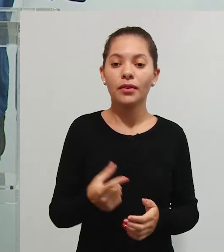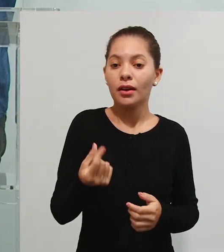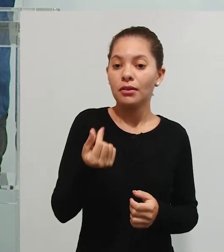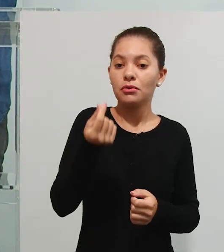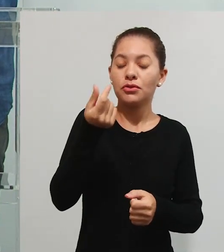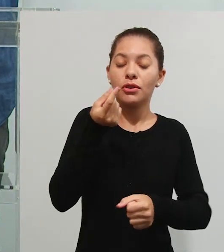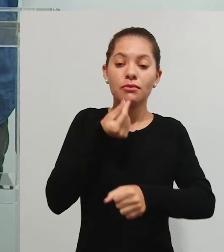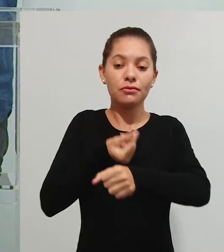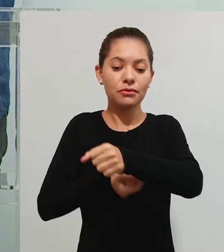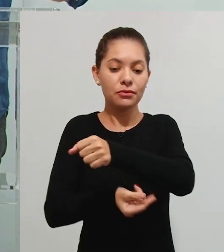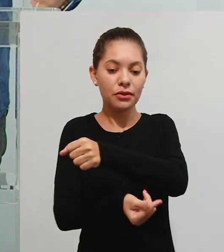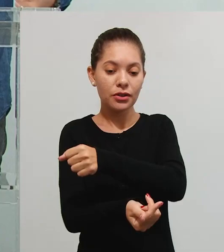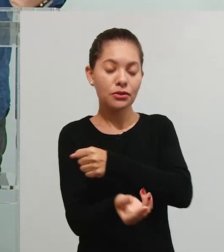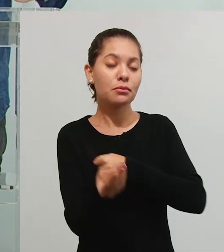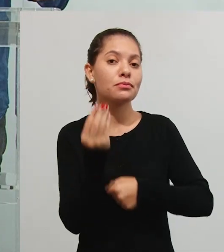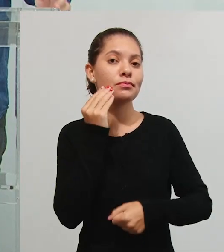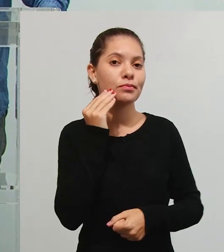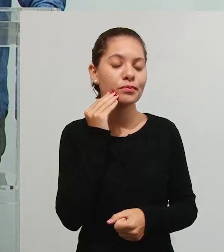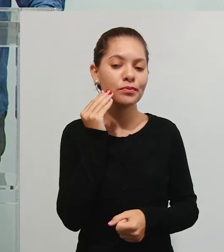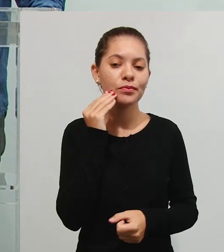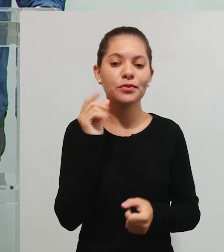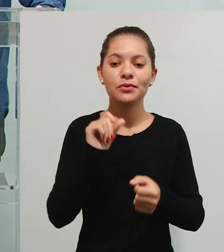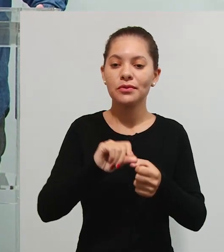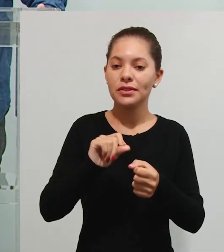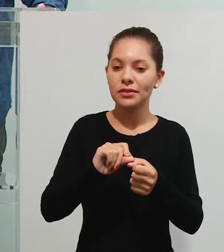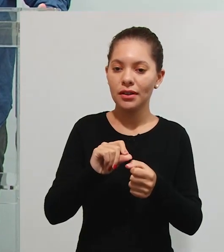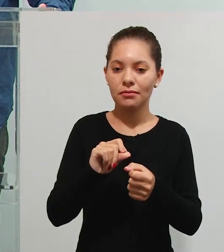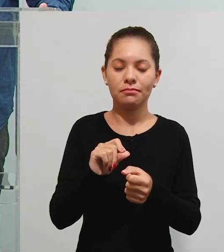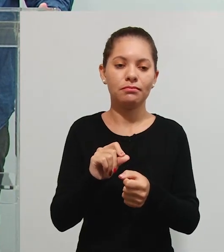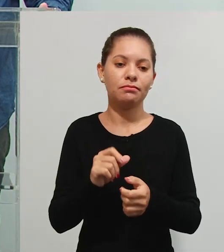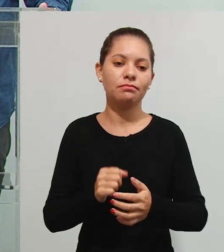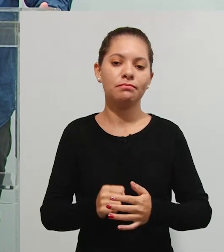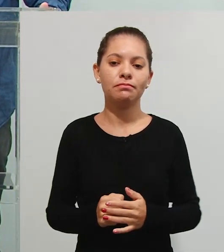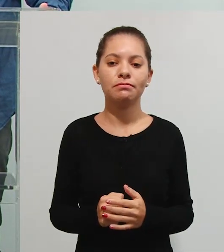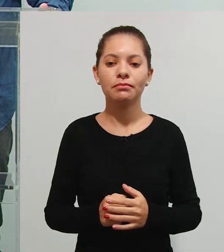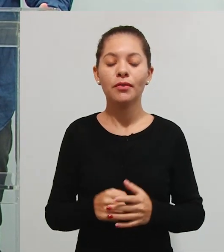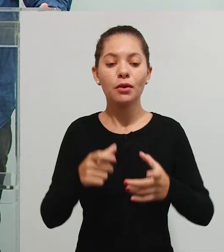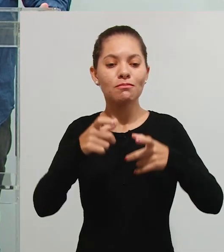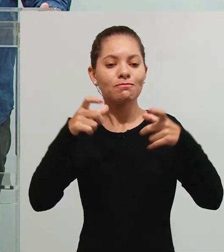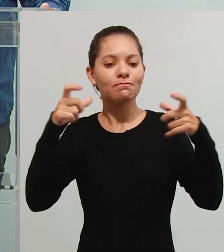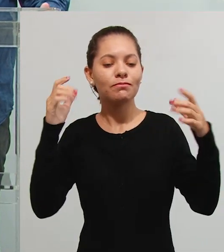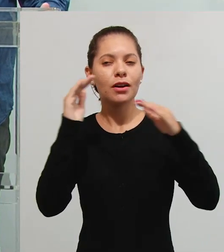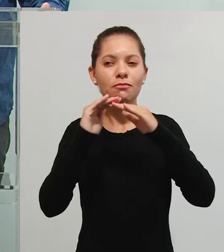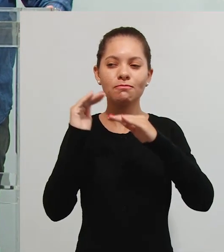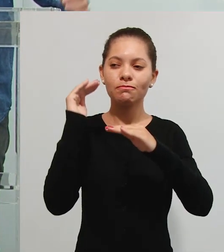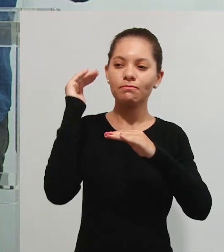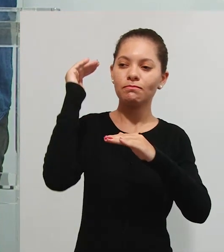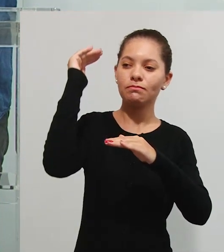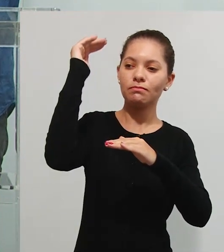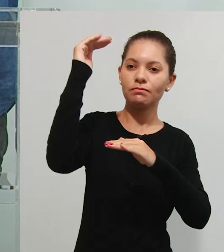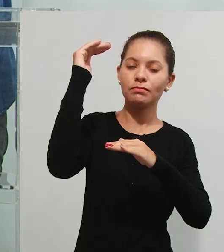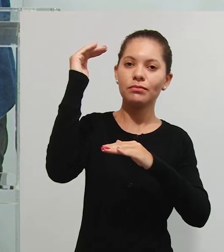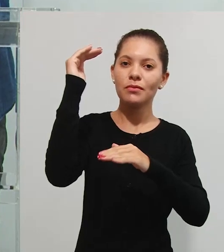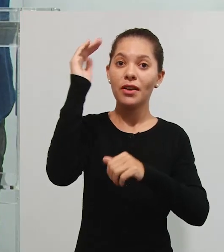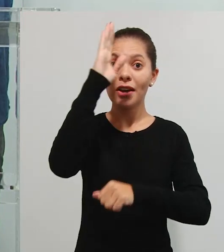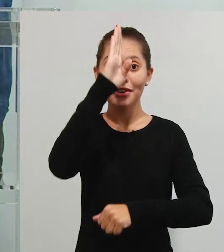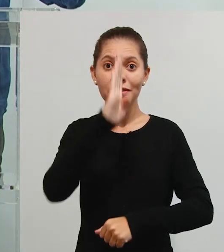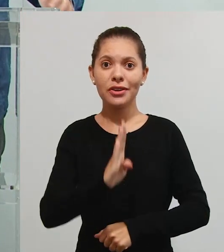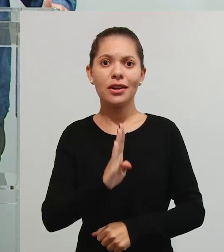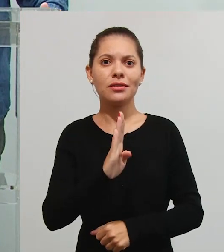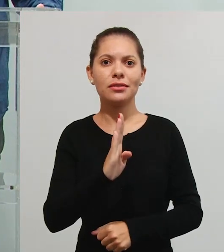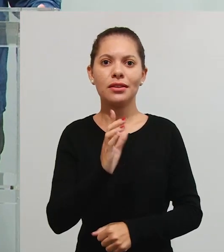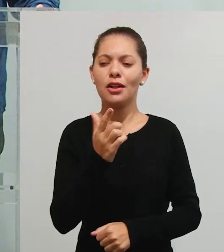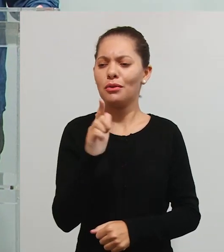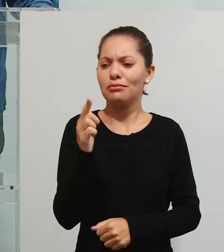com que essas pessoas tenham oportunidades aí de realizar um esporte, um treino e crescer. Mas as pessoas fazem aquilo